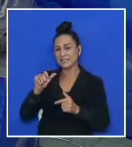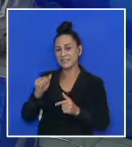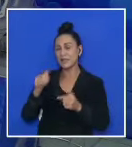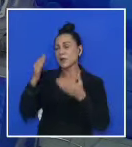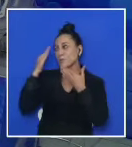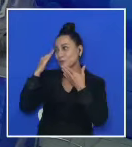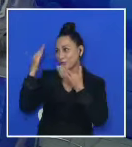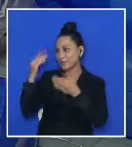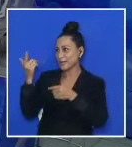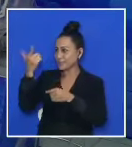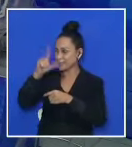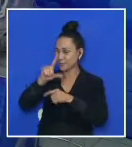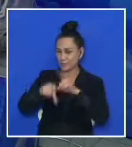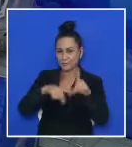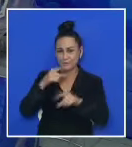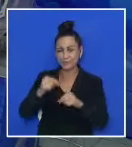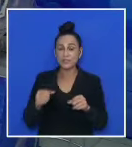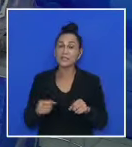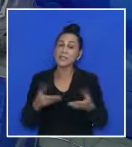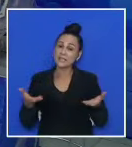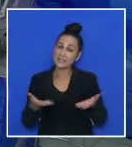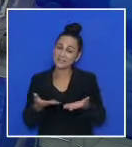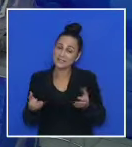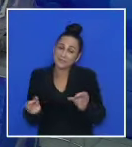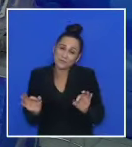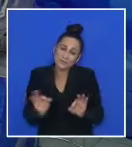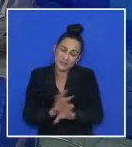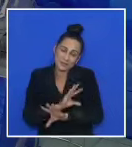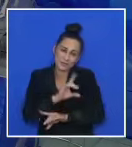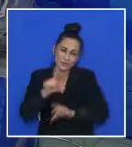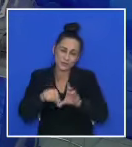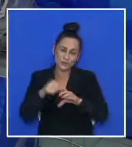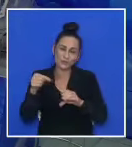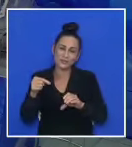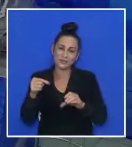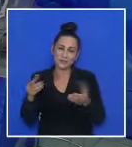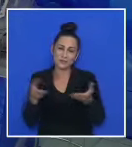E assim, encerramos os sorteios de hoje. Acredite sempre, muito boa sorte.